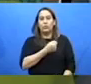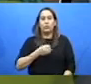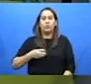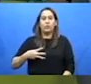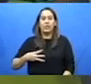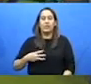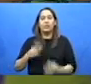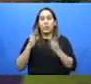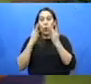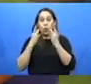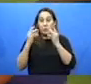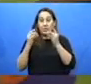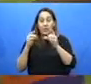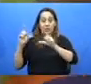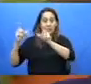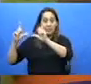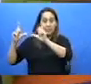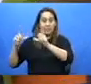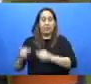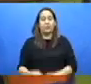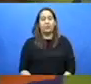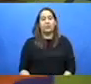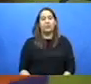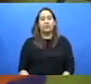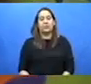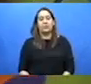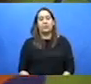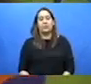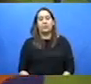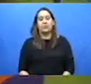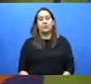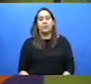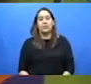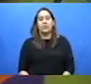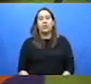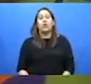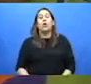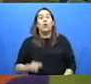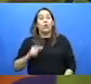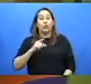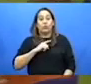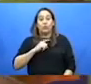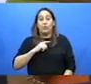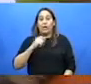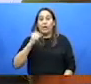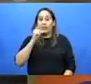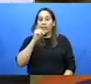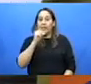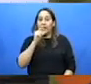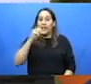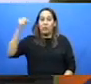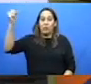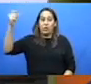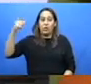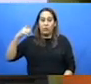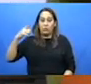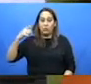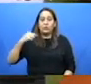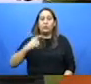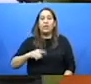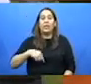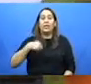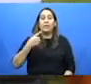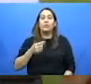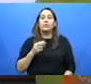observa as imagens e coloque, tá bom? Onde que ela tá? Com água e luz. Depois de